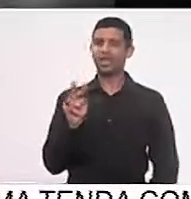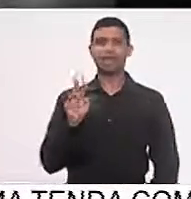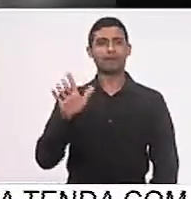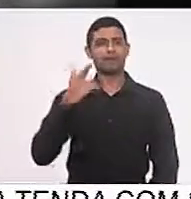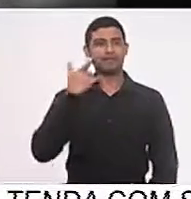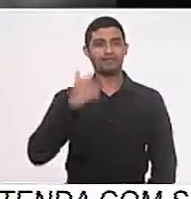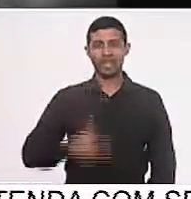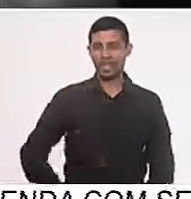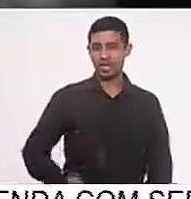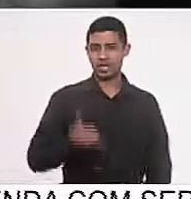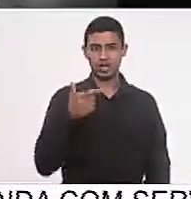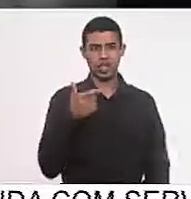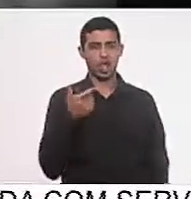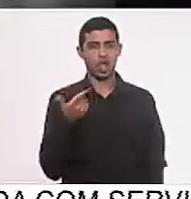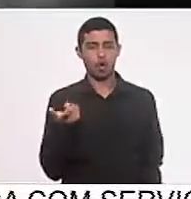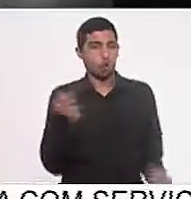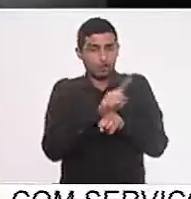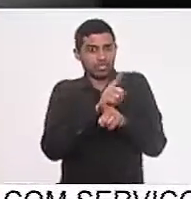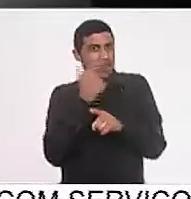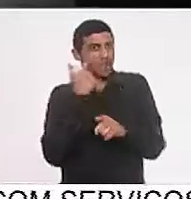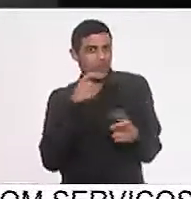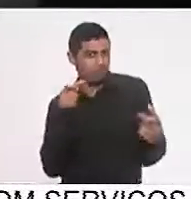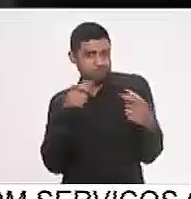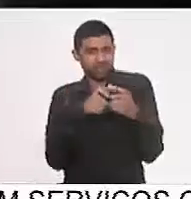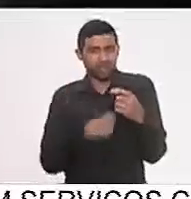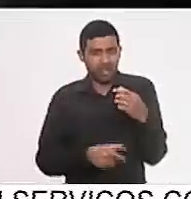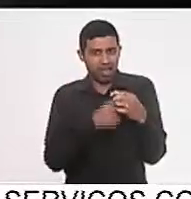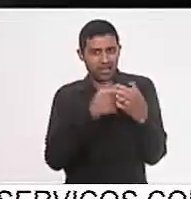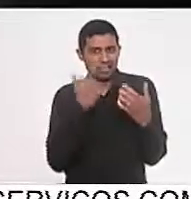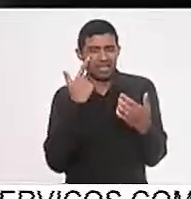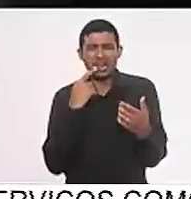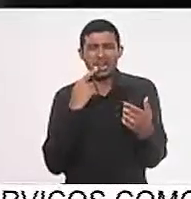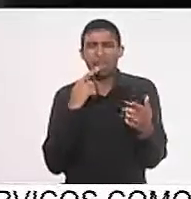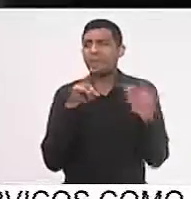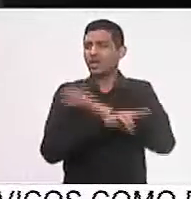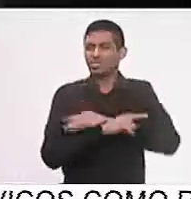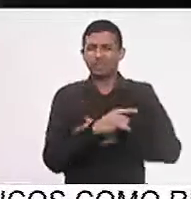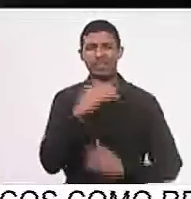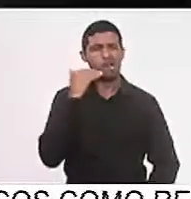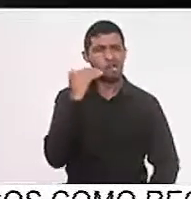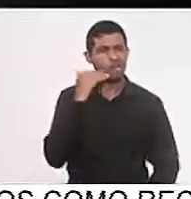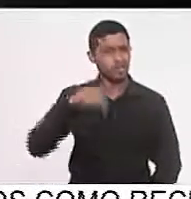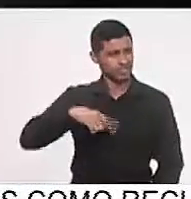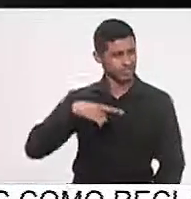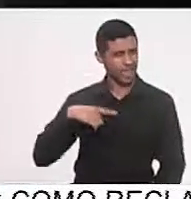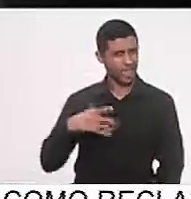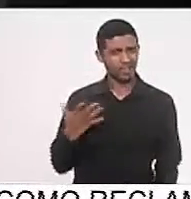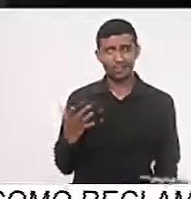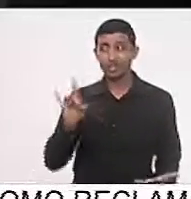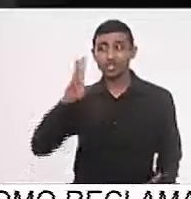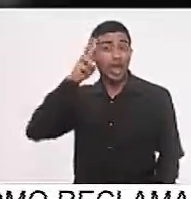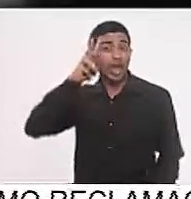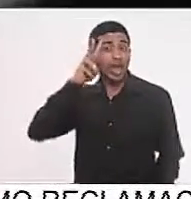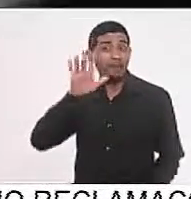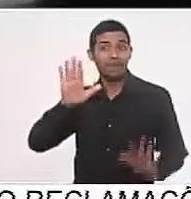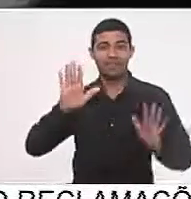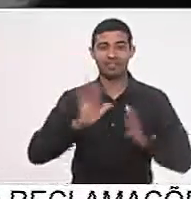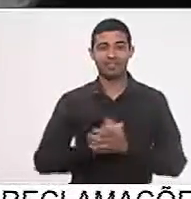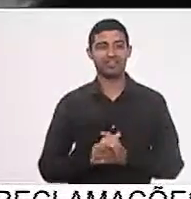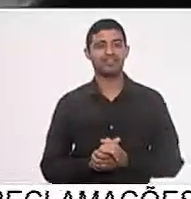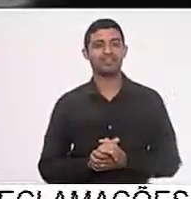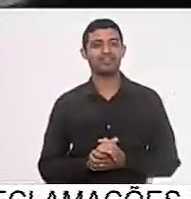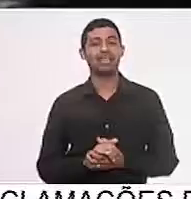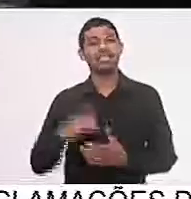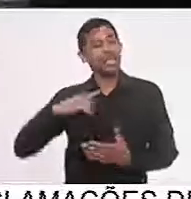o carregador ao contrário na carabina. E perguntou se a carabina estava com defeito. Então, eu gostaria de lembrar a Vossa Excelência que uns